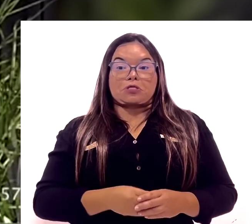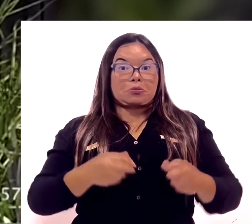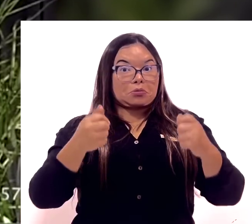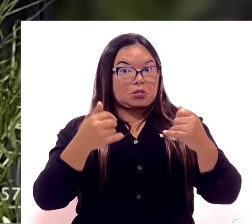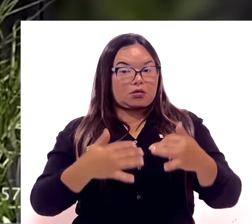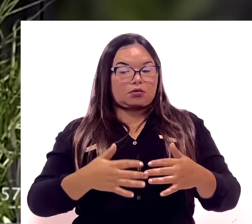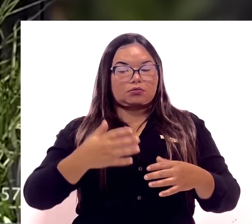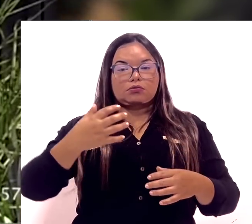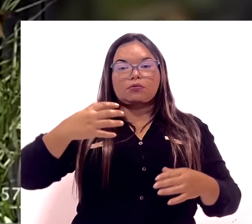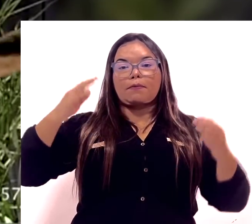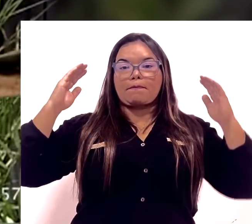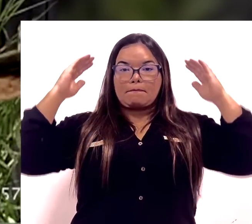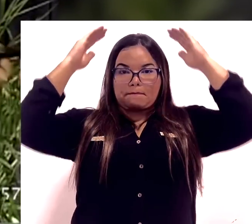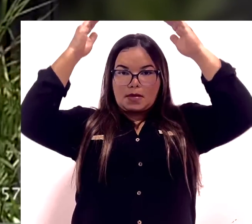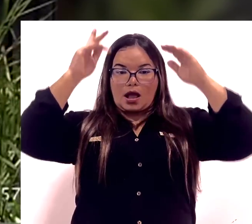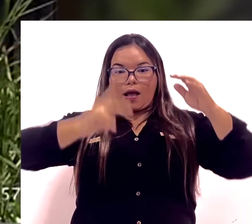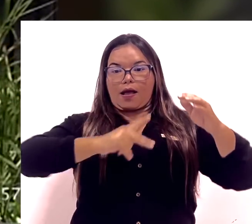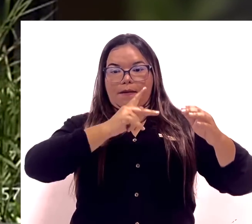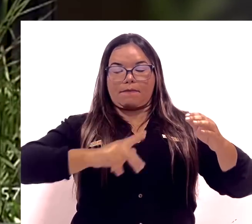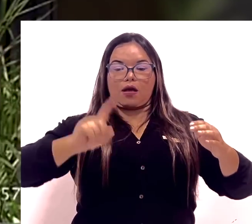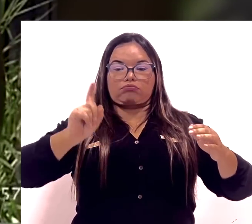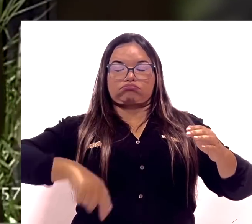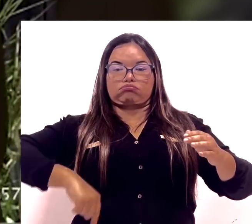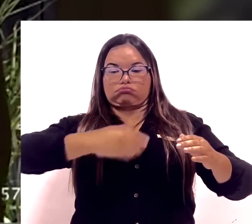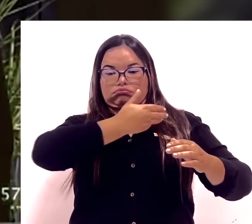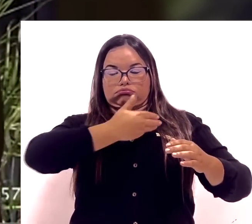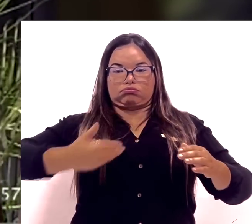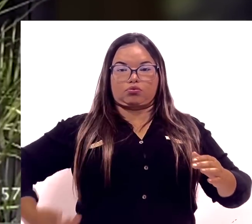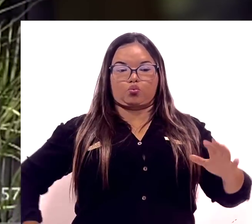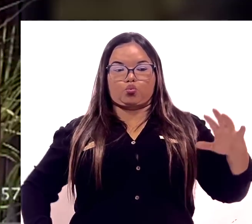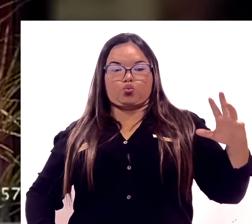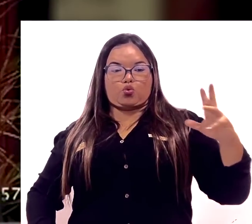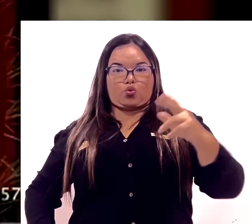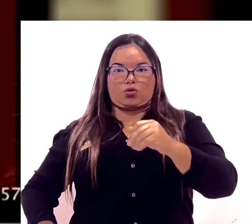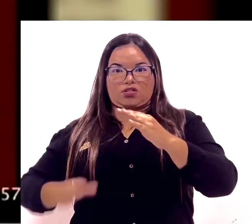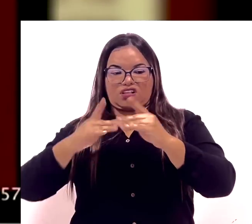e o governador de todas as igrejas.